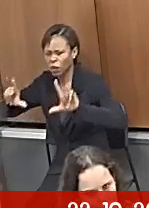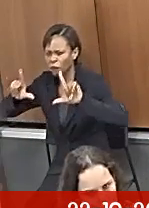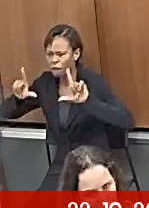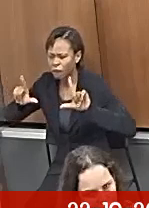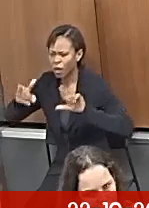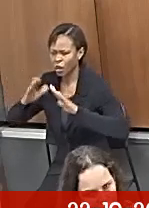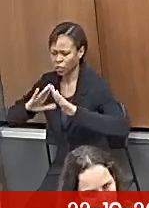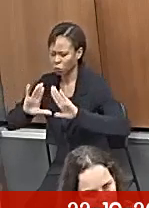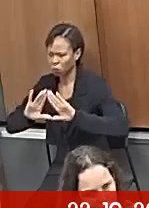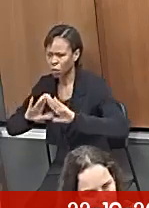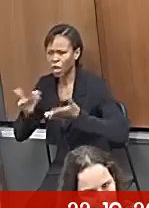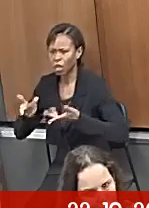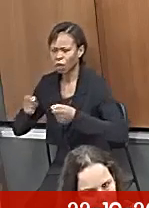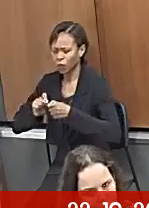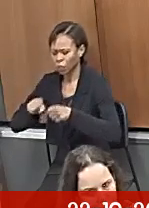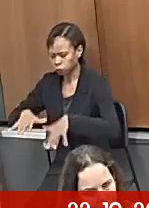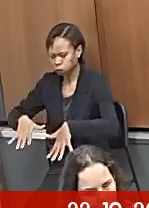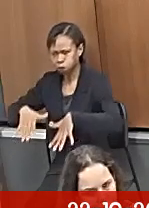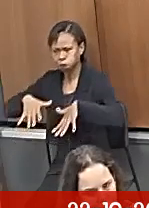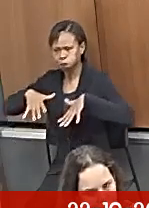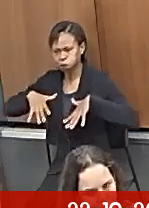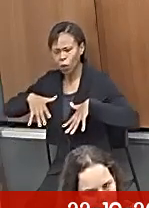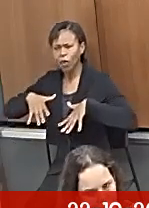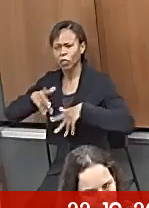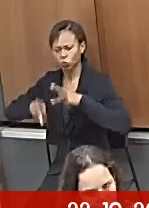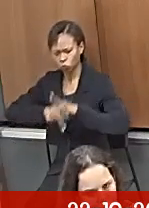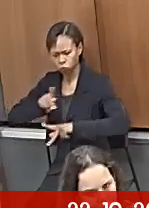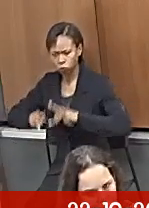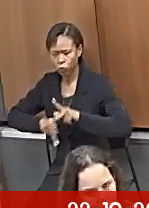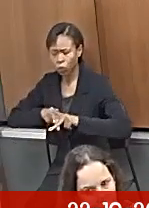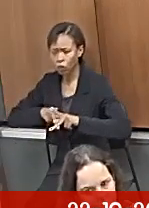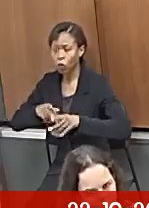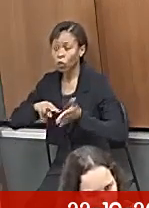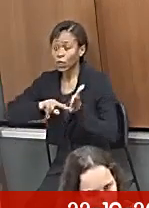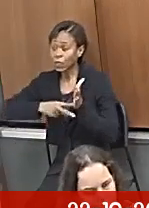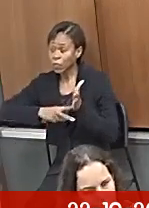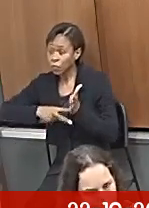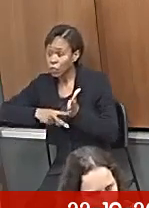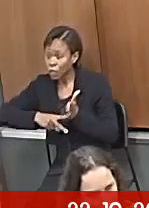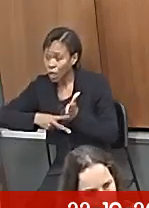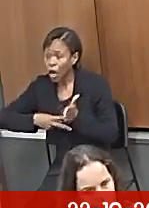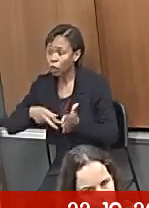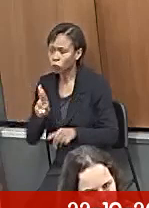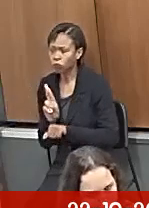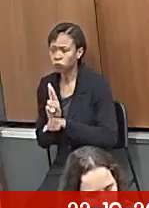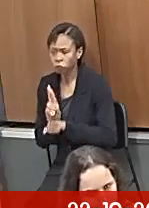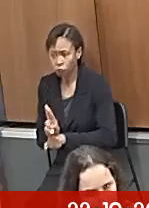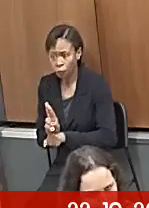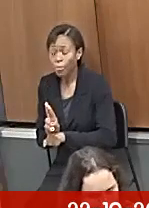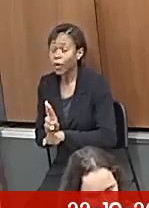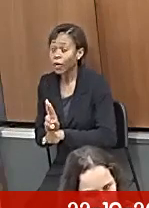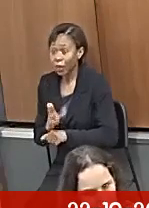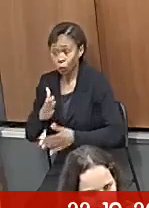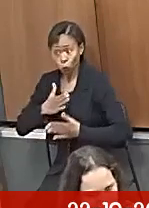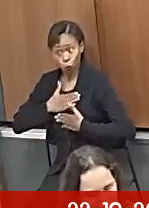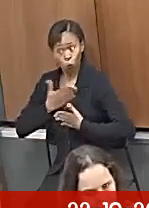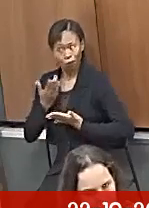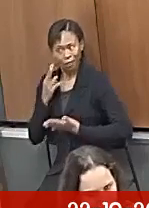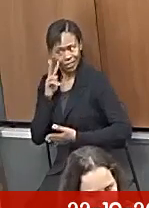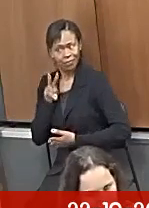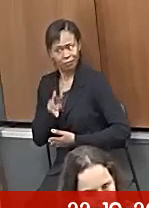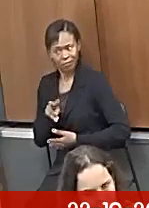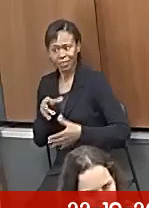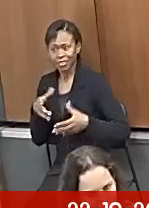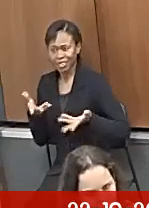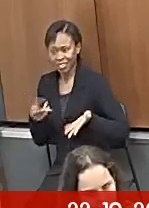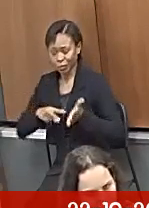fazer audiências públicas, quando o sindicato se faz representado, que é uma grata surpresa para mim também,